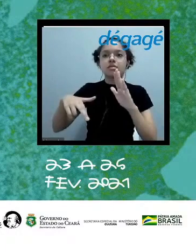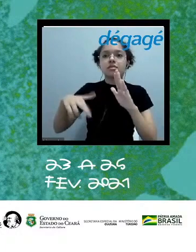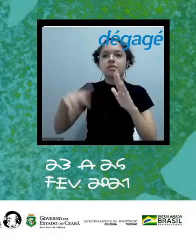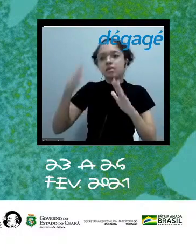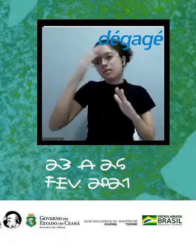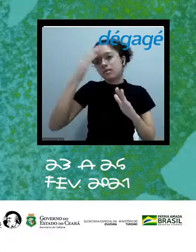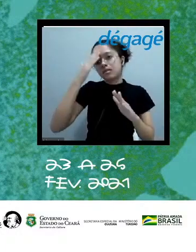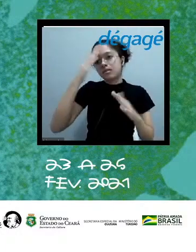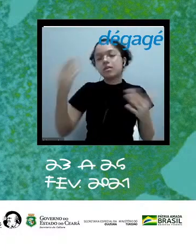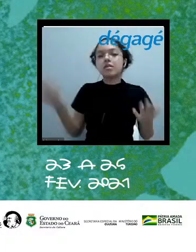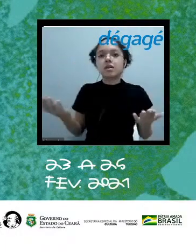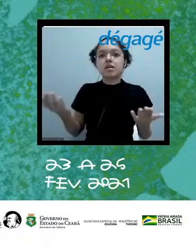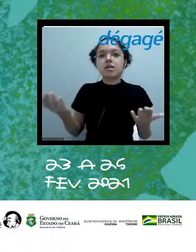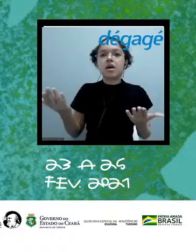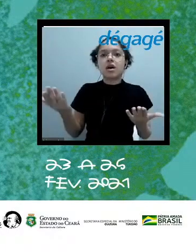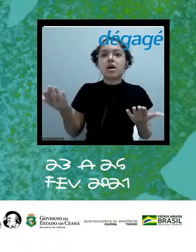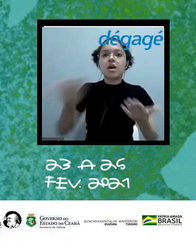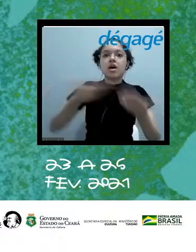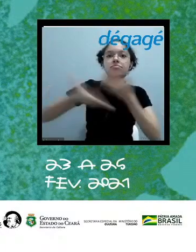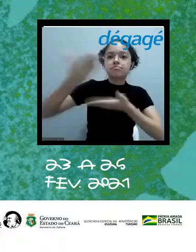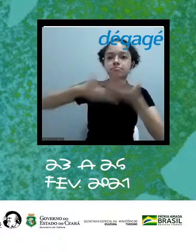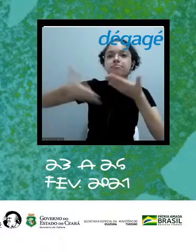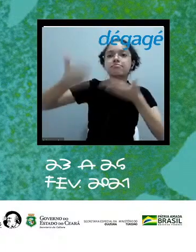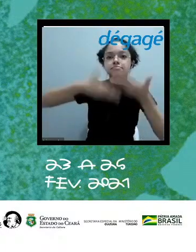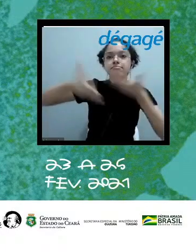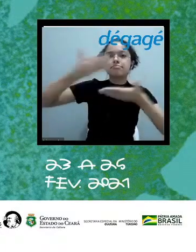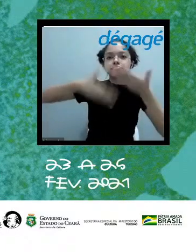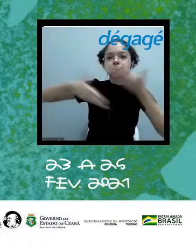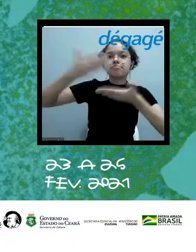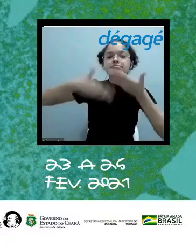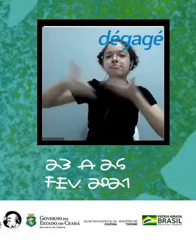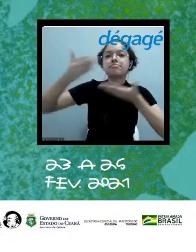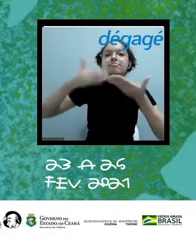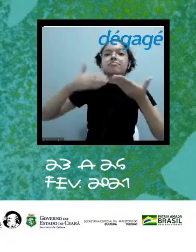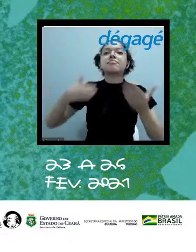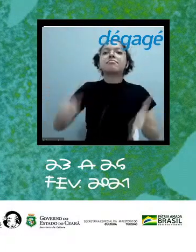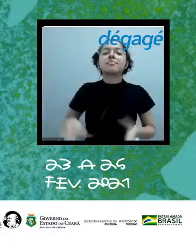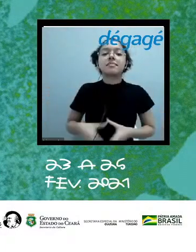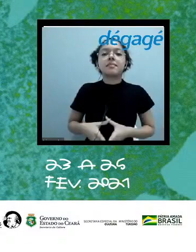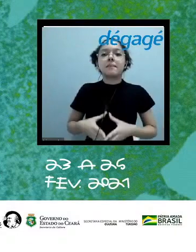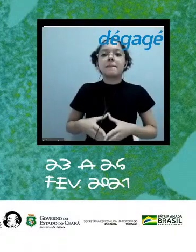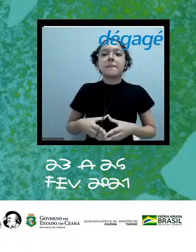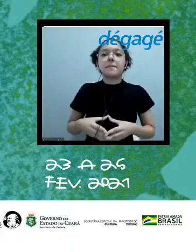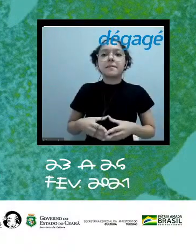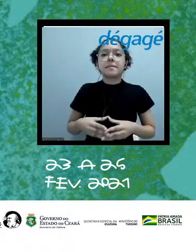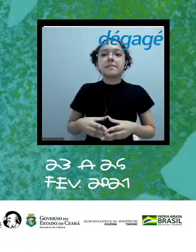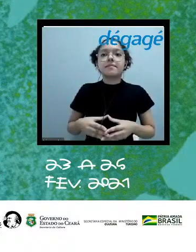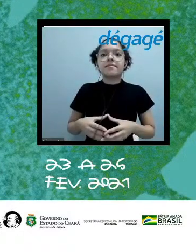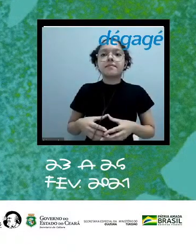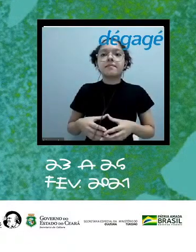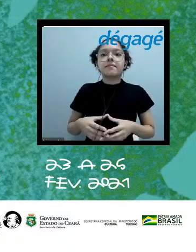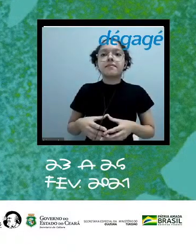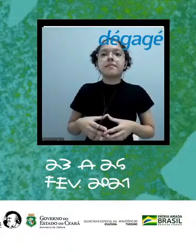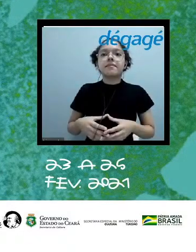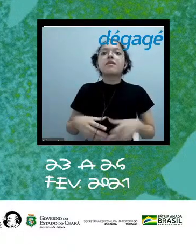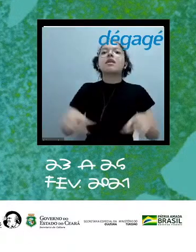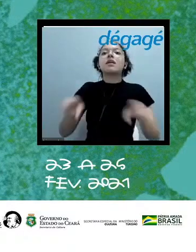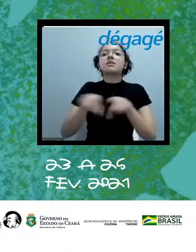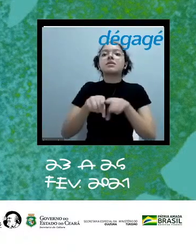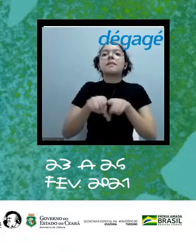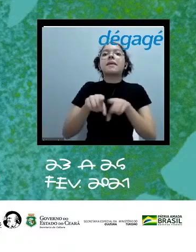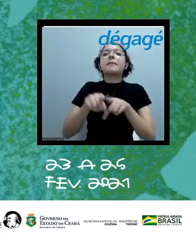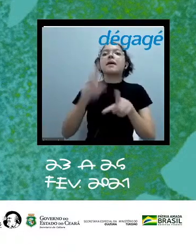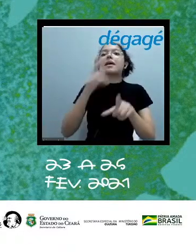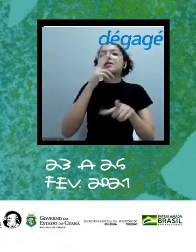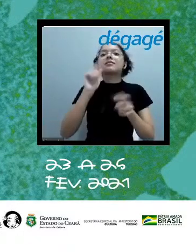tá? Vamos lá, tipo assim. E ao tempo em que pudesse ser um sacerdócio, né, como se fosse assim,